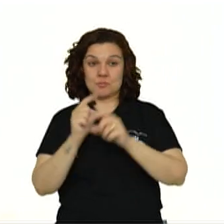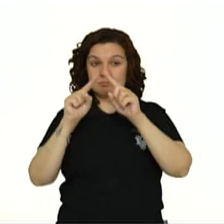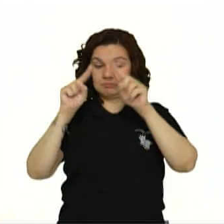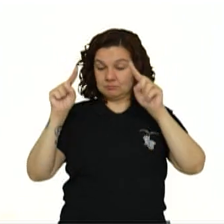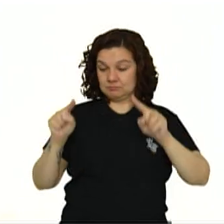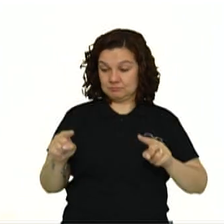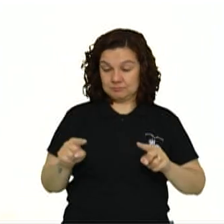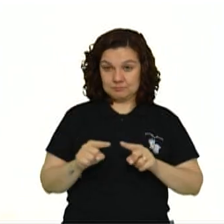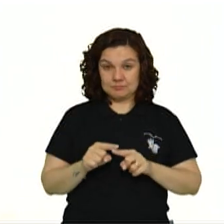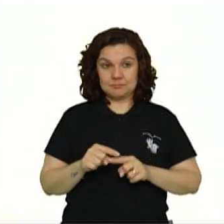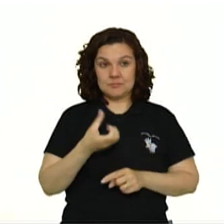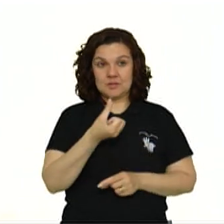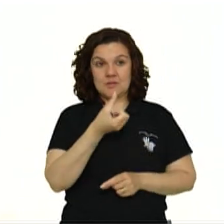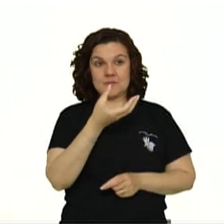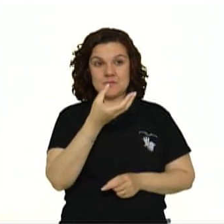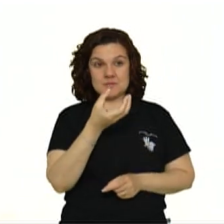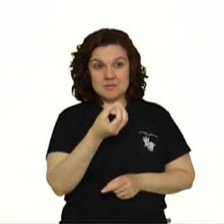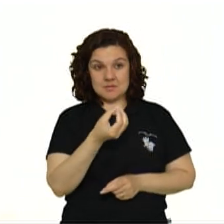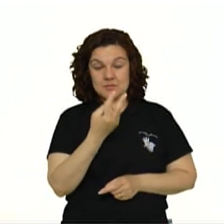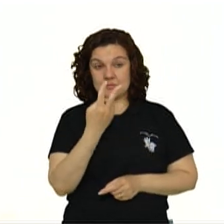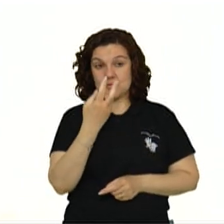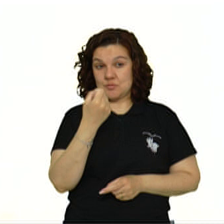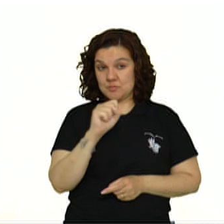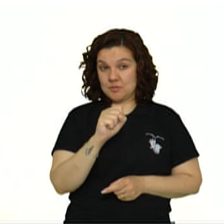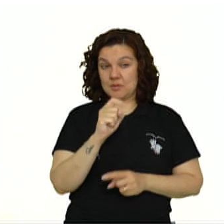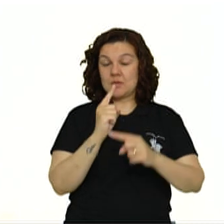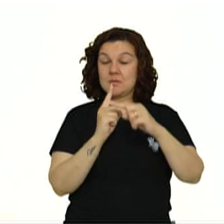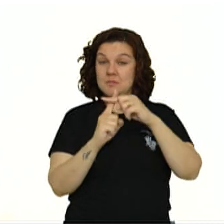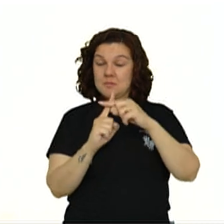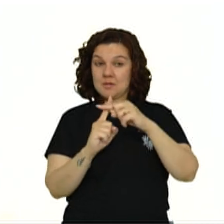áreas. 628 do semicírculo,